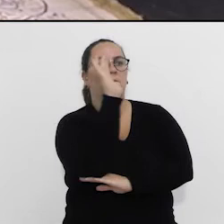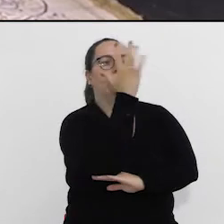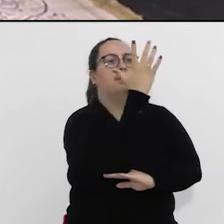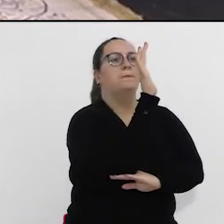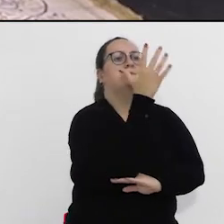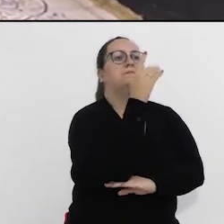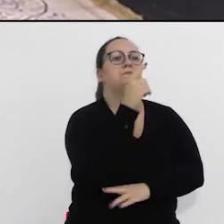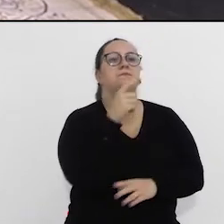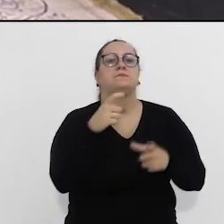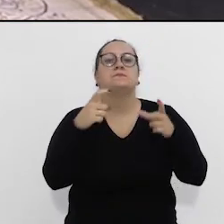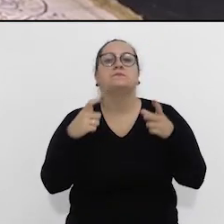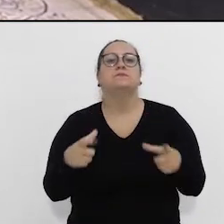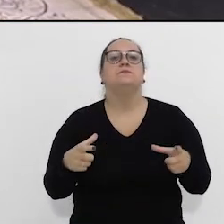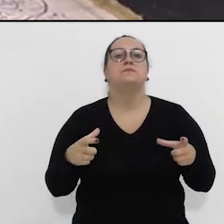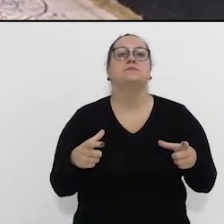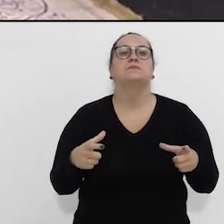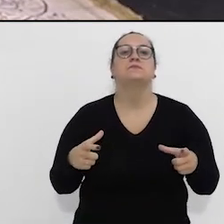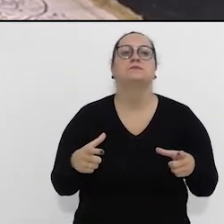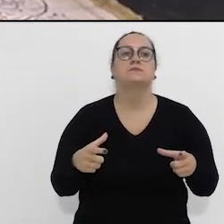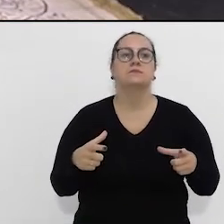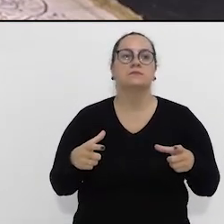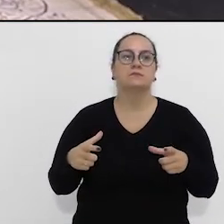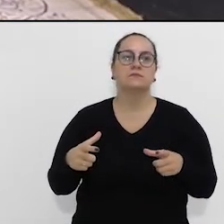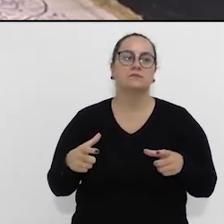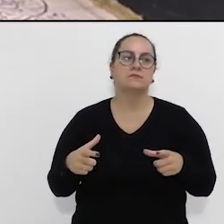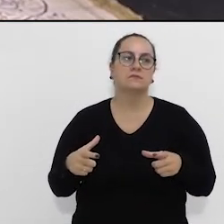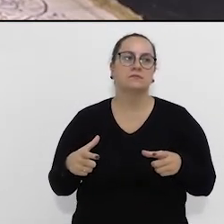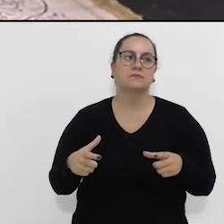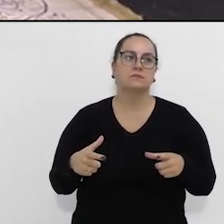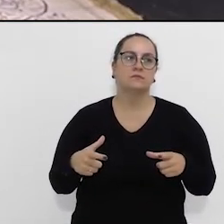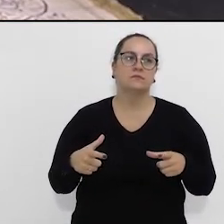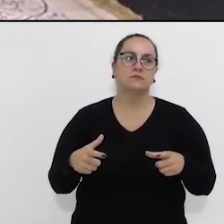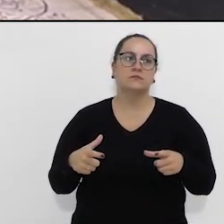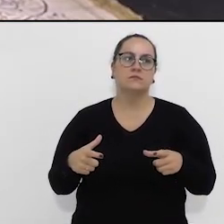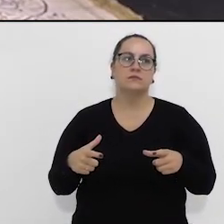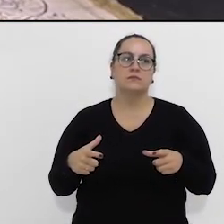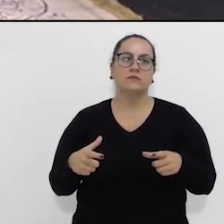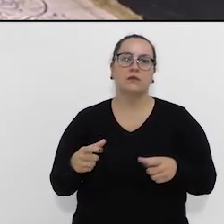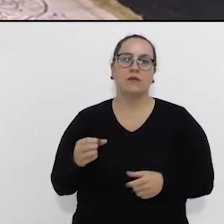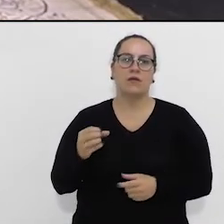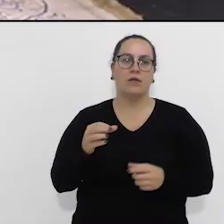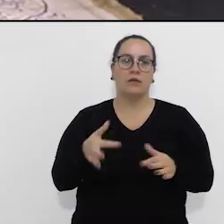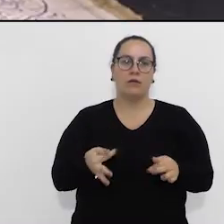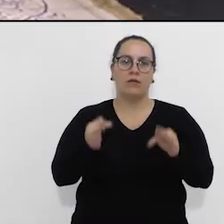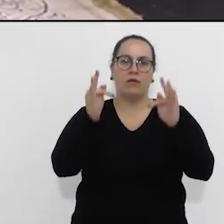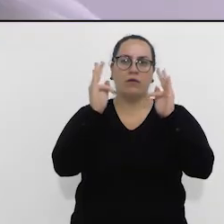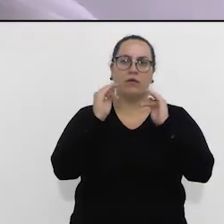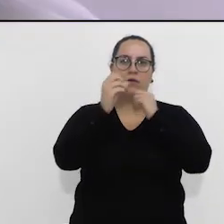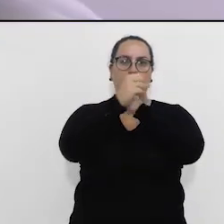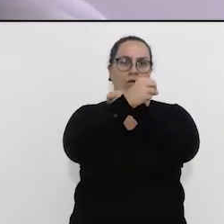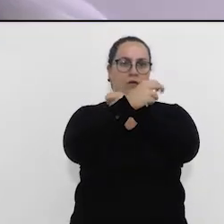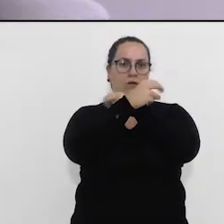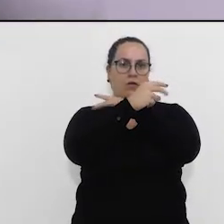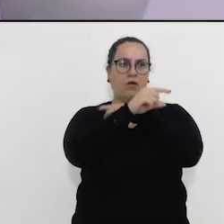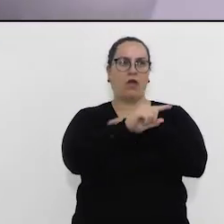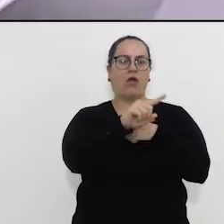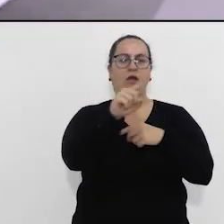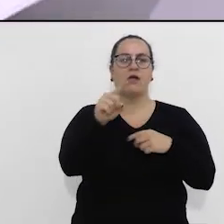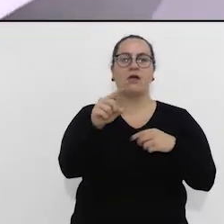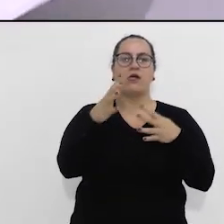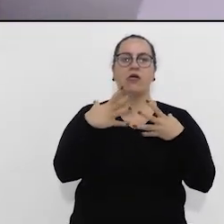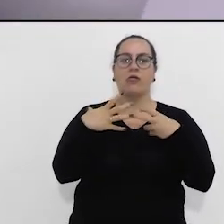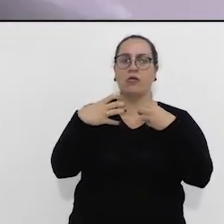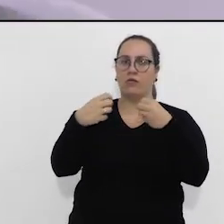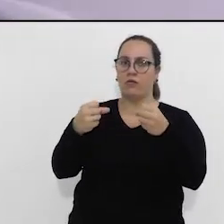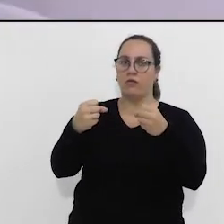é um dos pontos a ser do Pará a indústria do Turismo em Avaré o senhor é a favor de